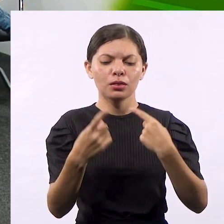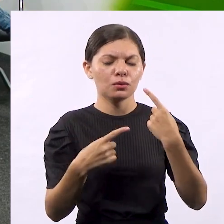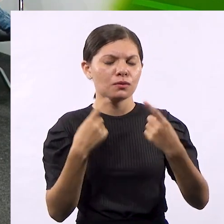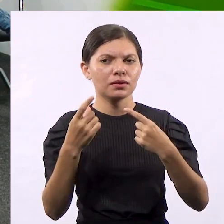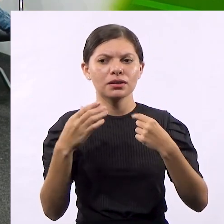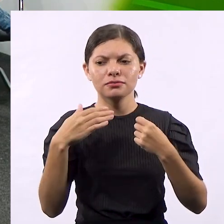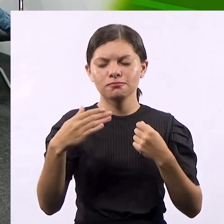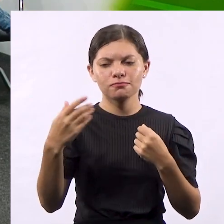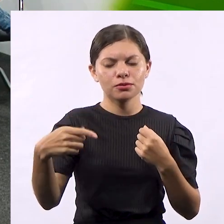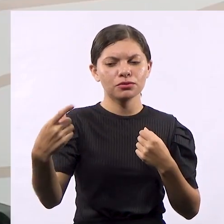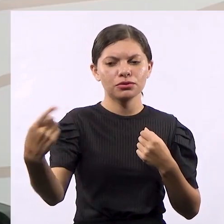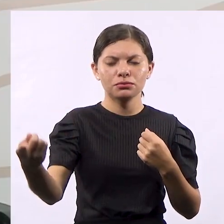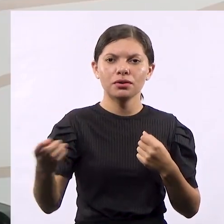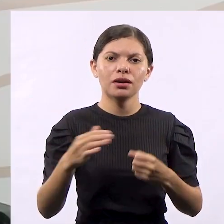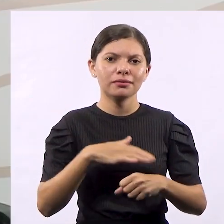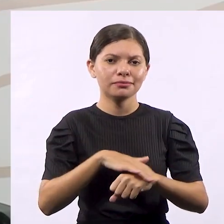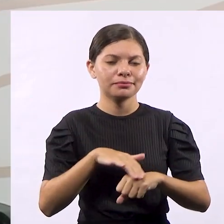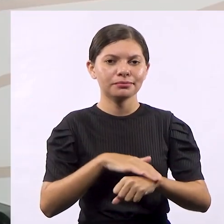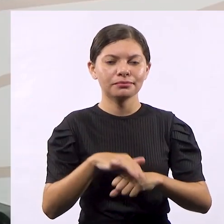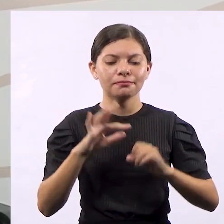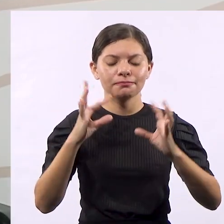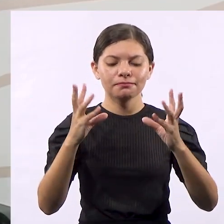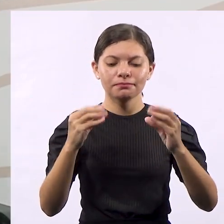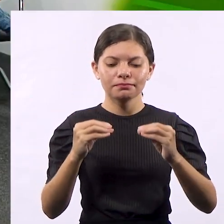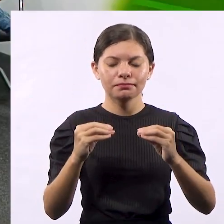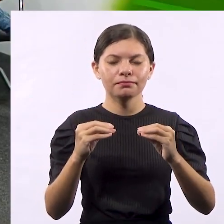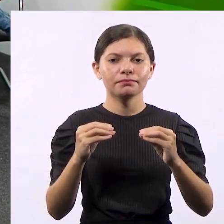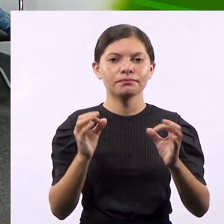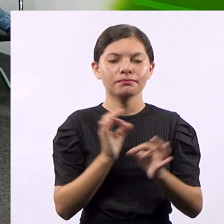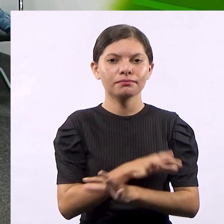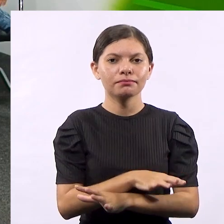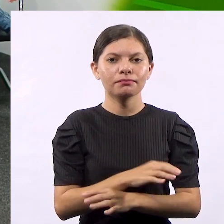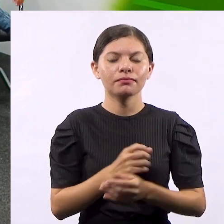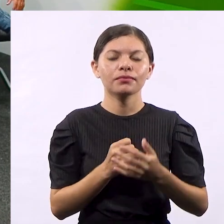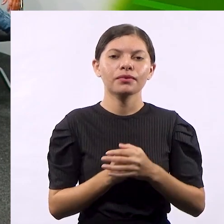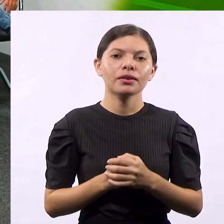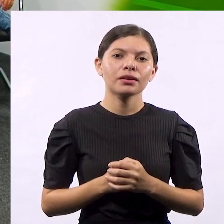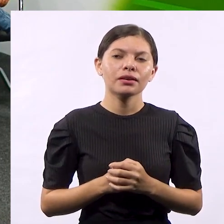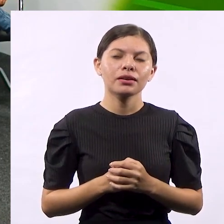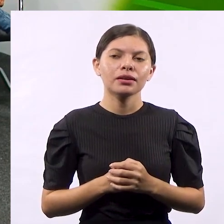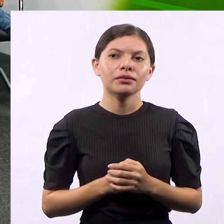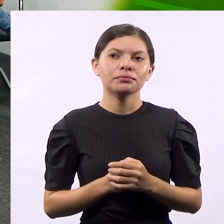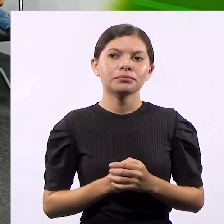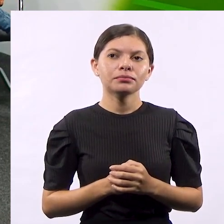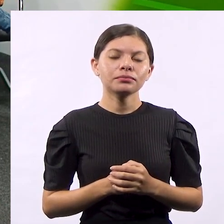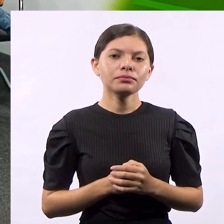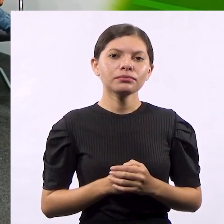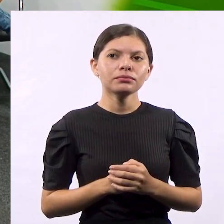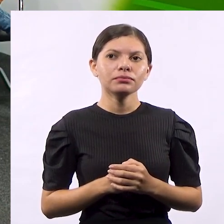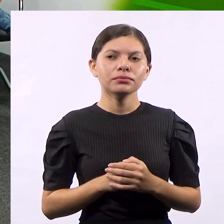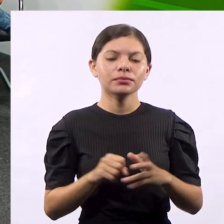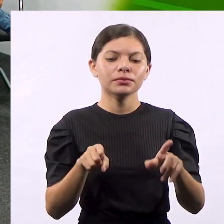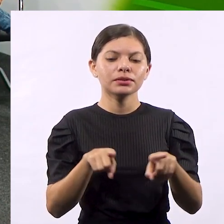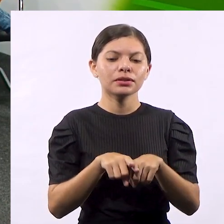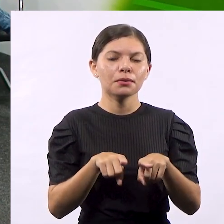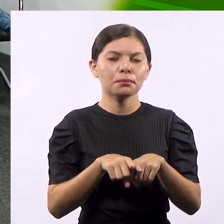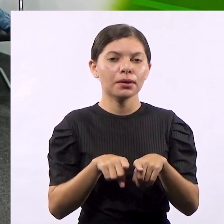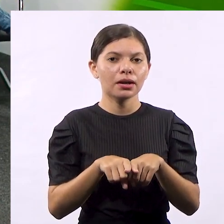continuar dialogando, mas resumidamente é isso. Eu gostaria, então, de, aproveitando a fala da professora